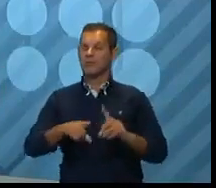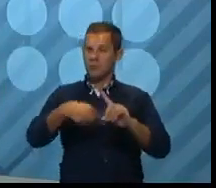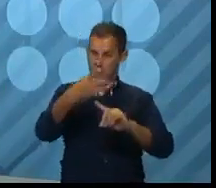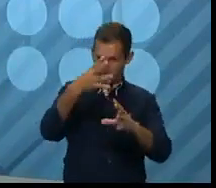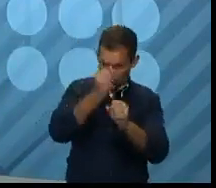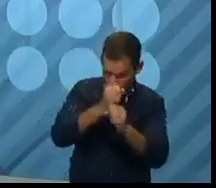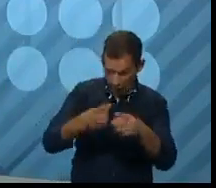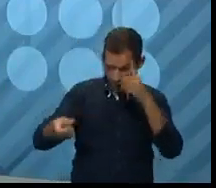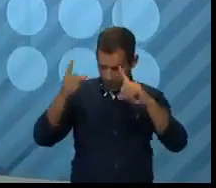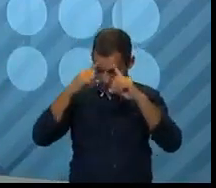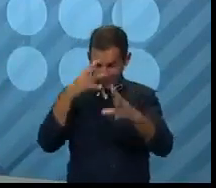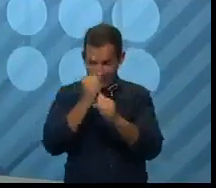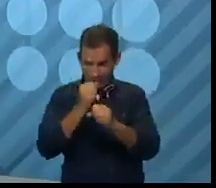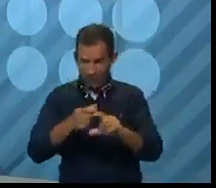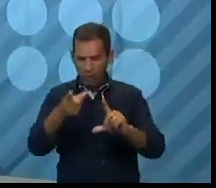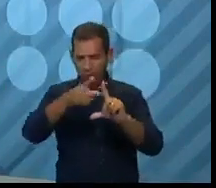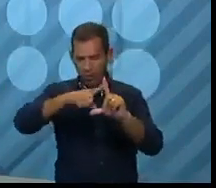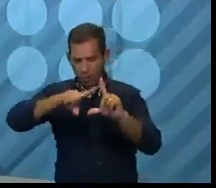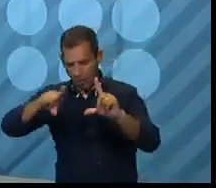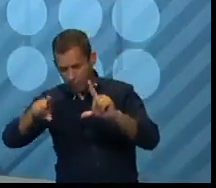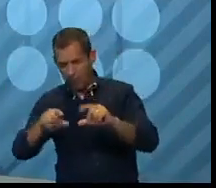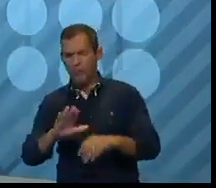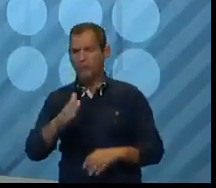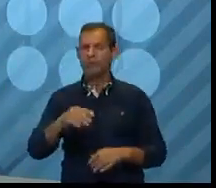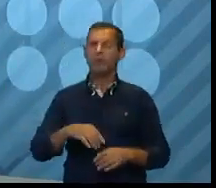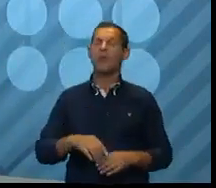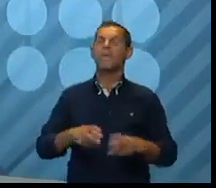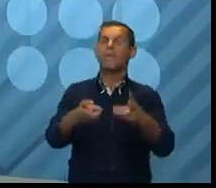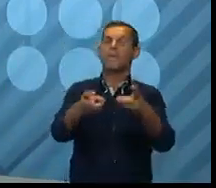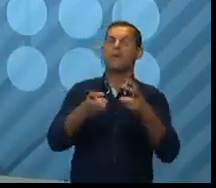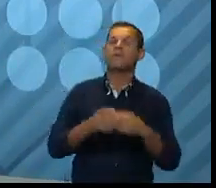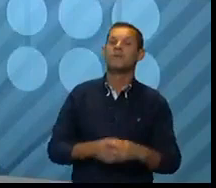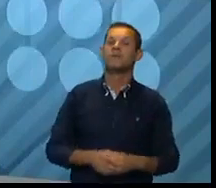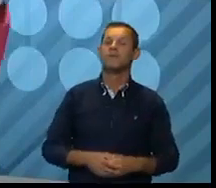somo. Foi uma ideia para calcular a área aproximada.